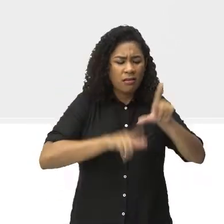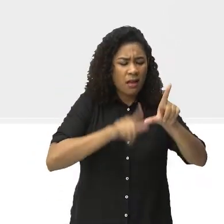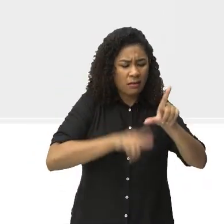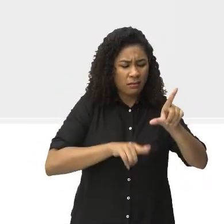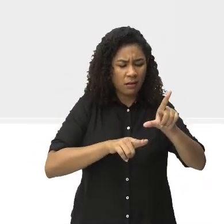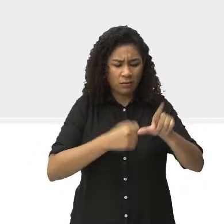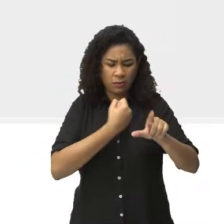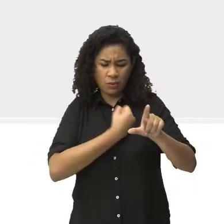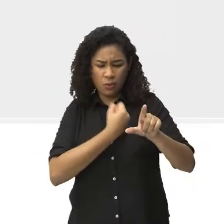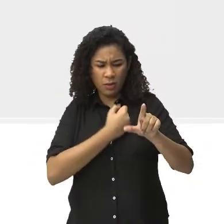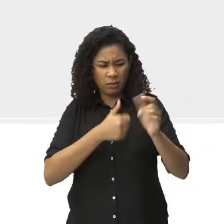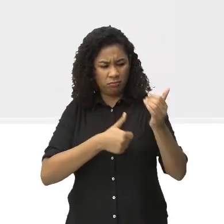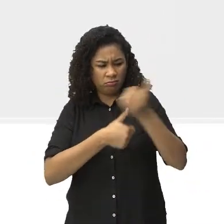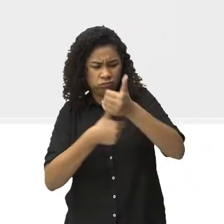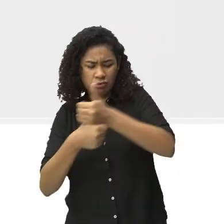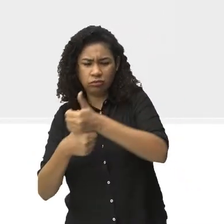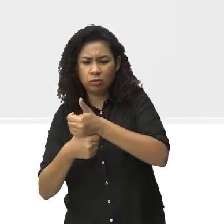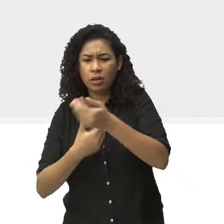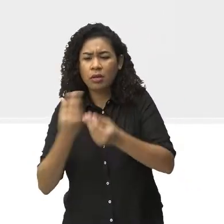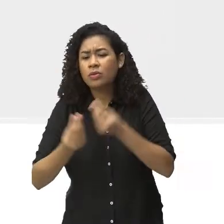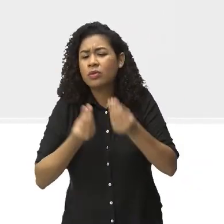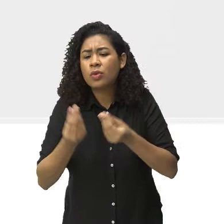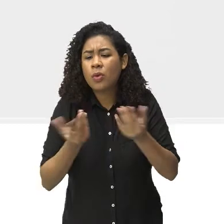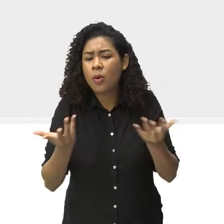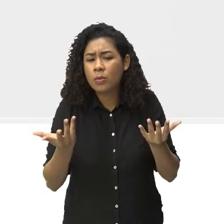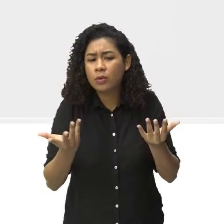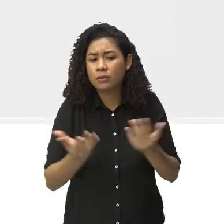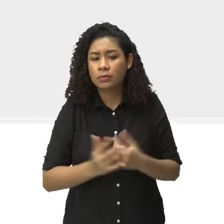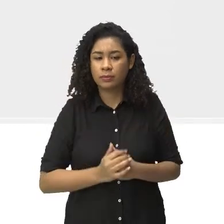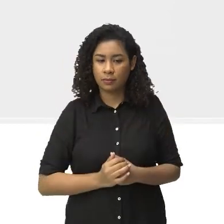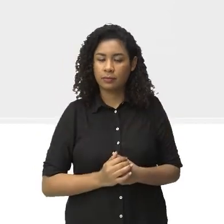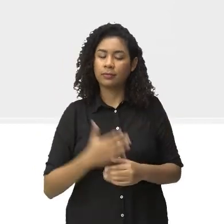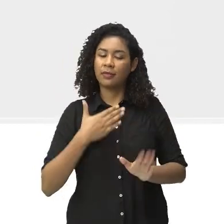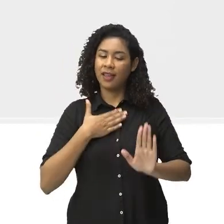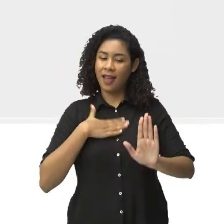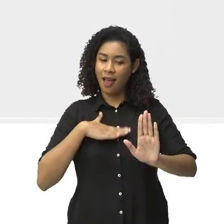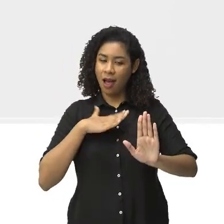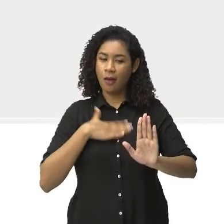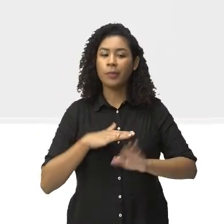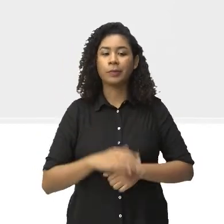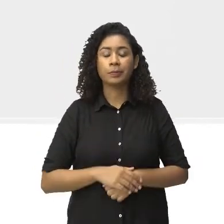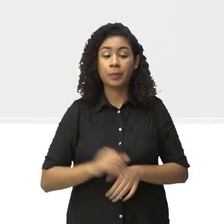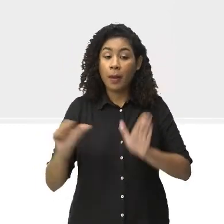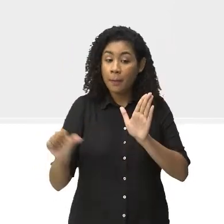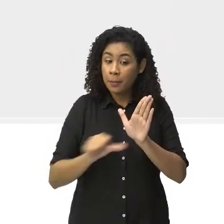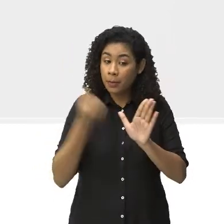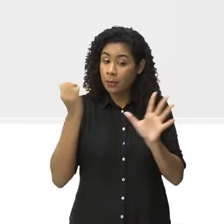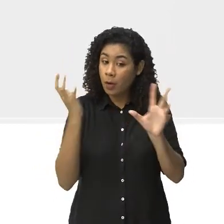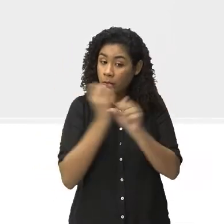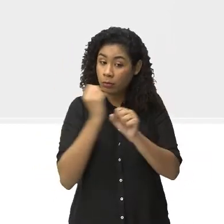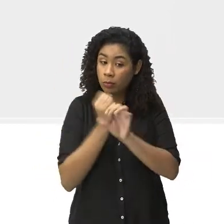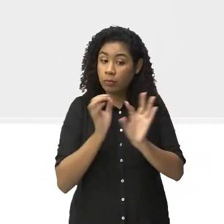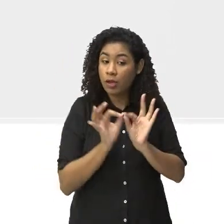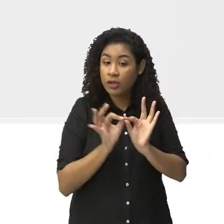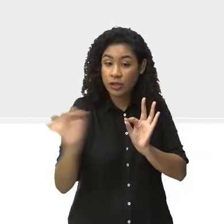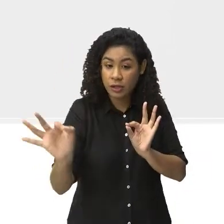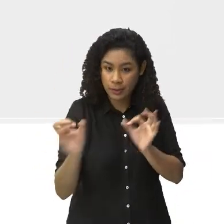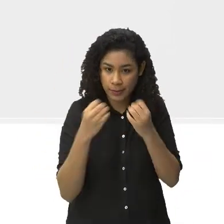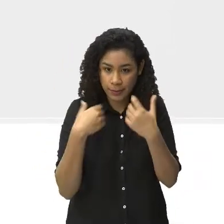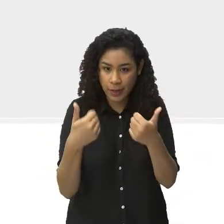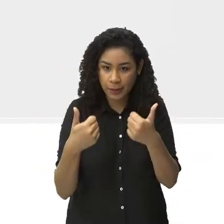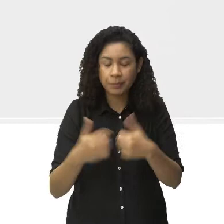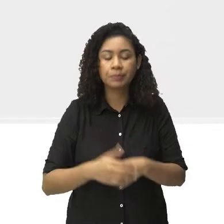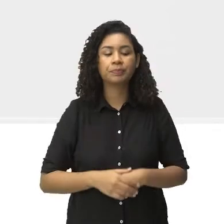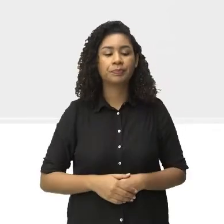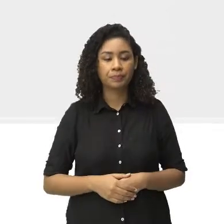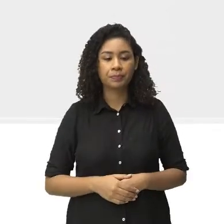agora. Nós temos o seguinte, ó. Eu quero encontrar a distância, né? Então, distância vai ser igual a... Vamos lá